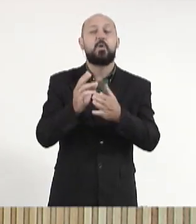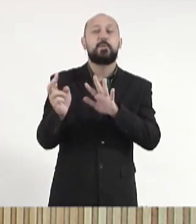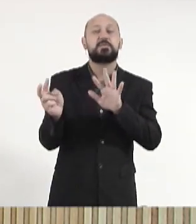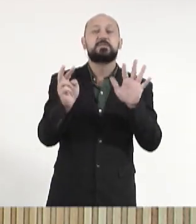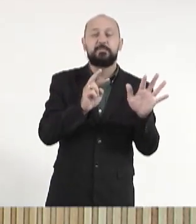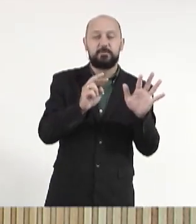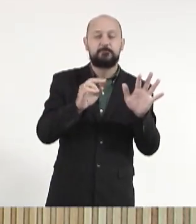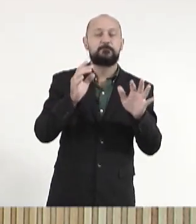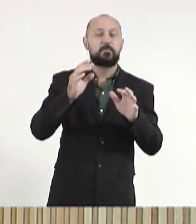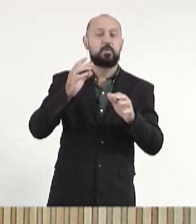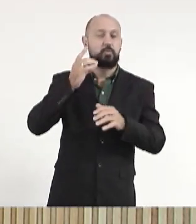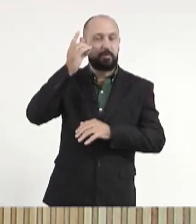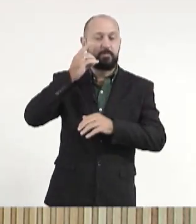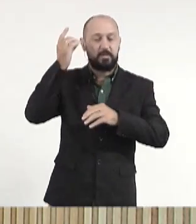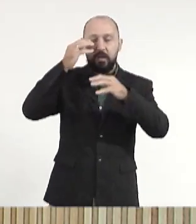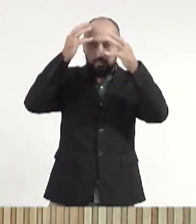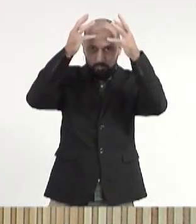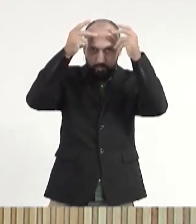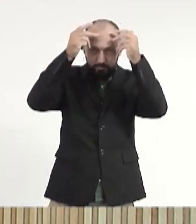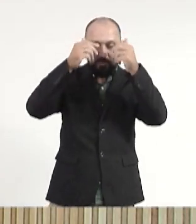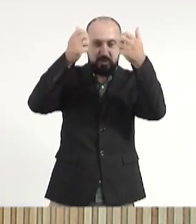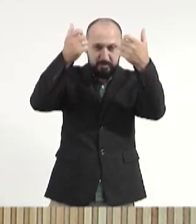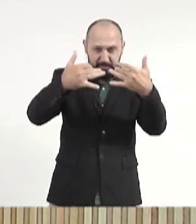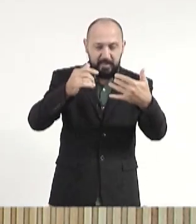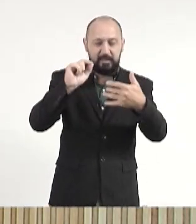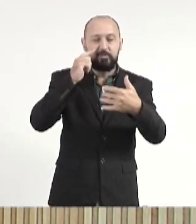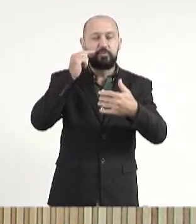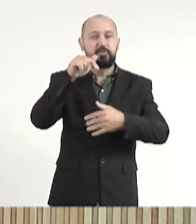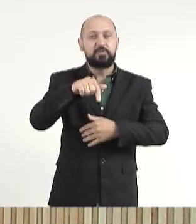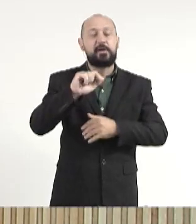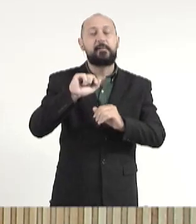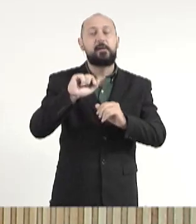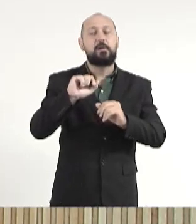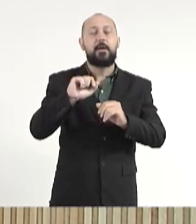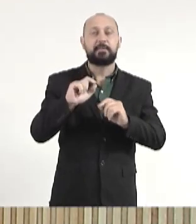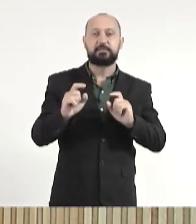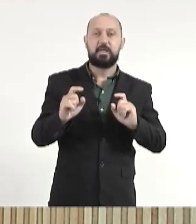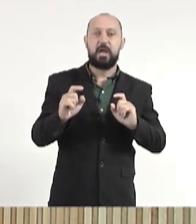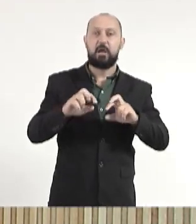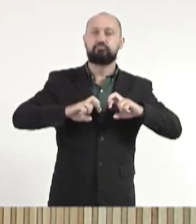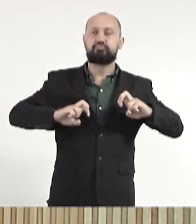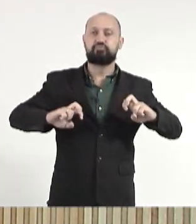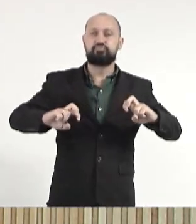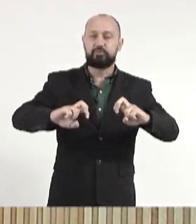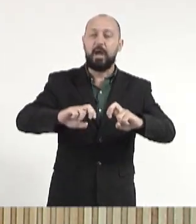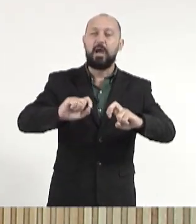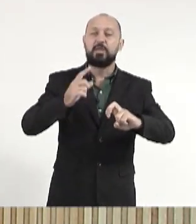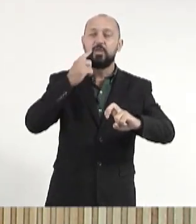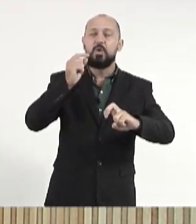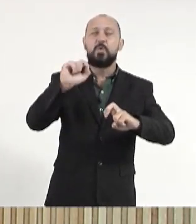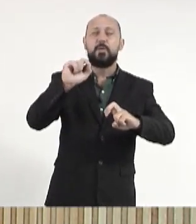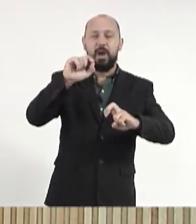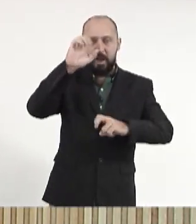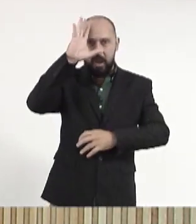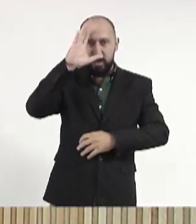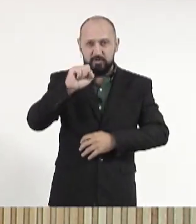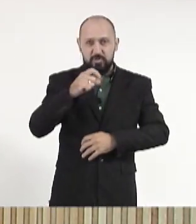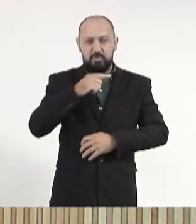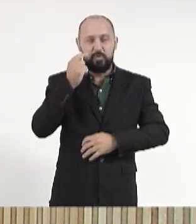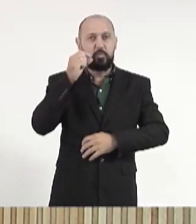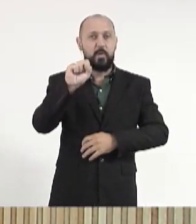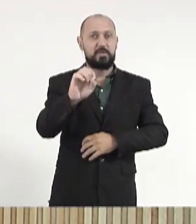terapêutico complementar de pessoas com deficiência, síndromes ou transtorno do espectro autista. Atualmente,